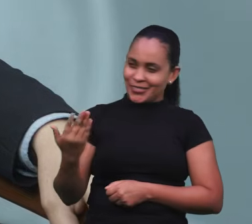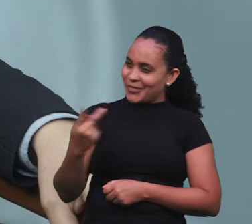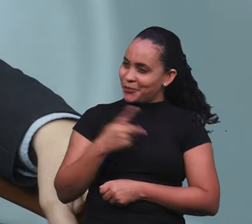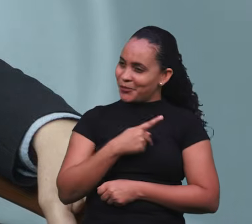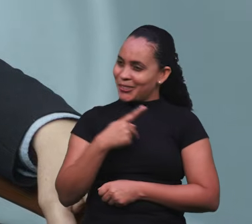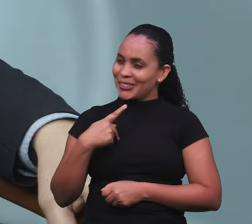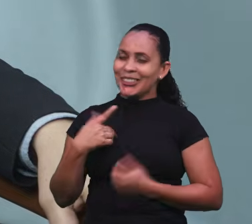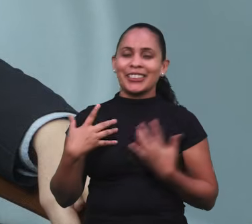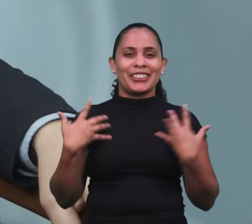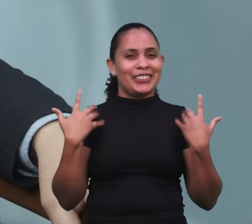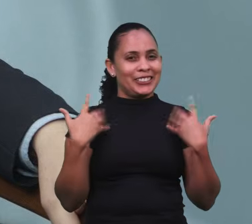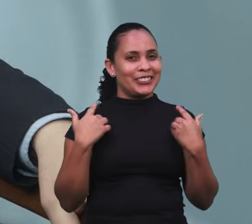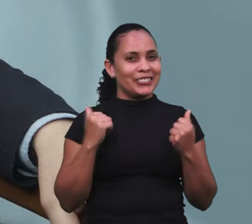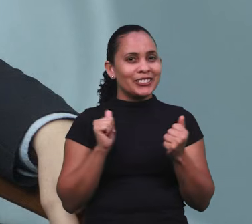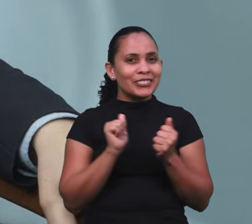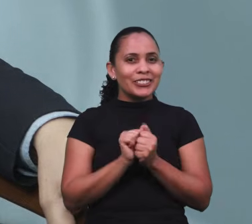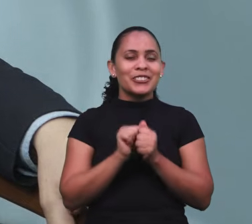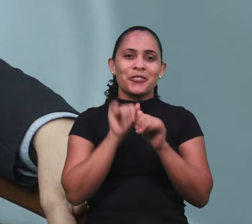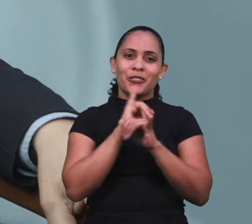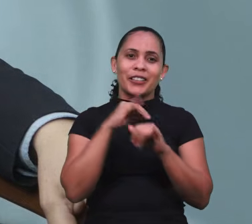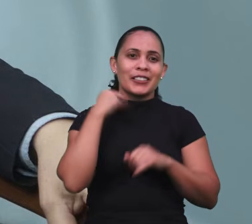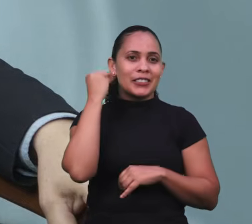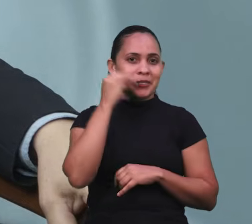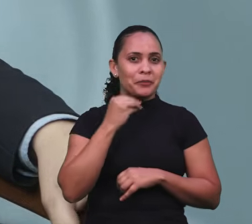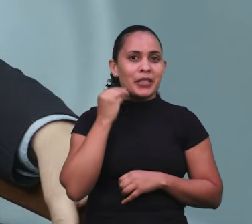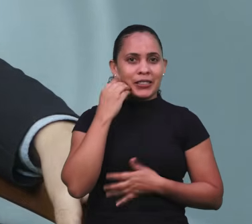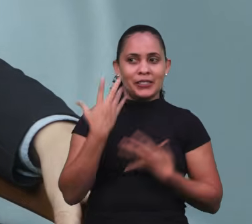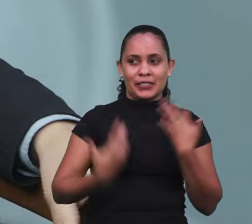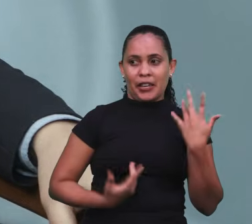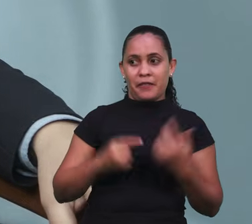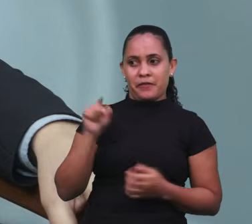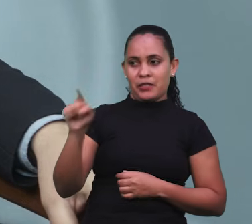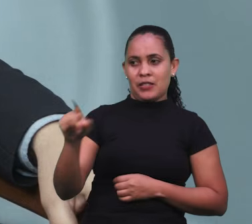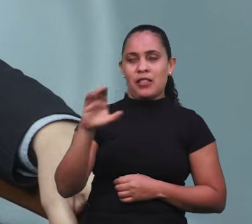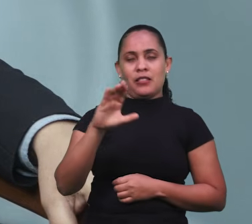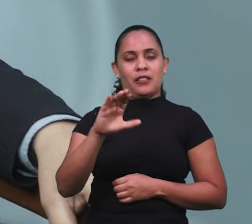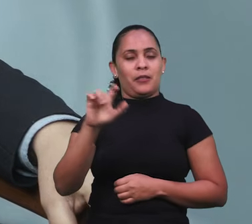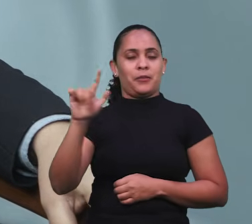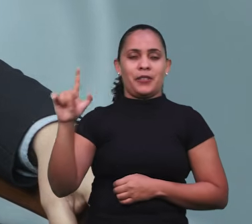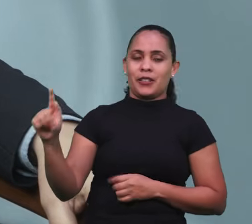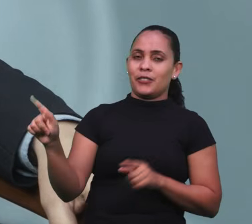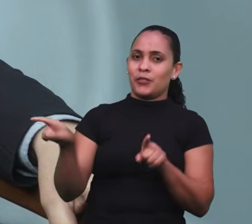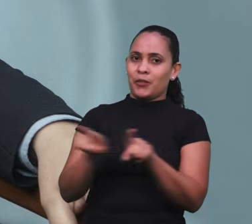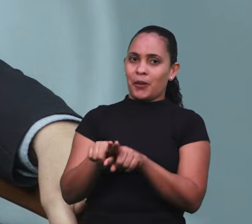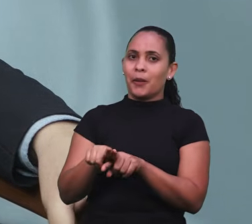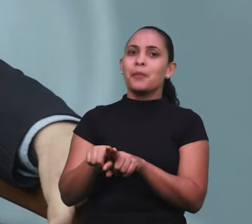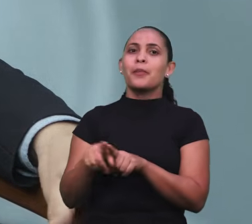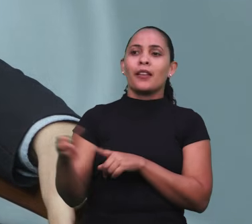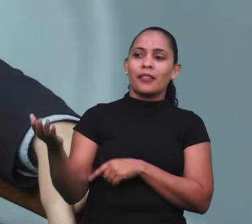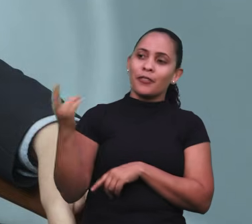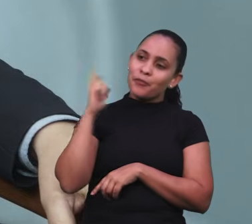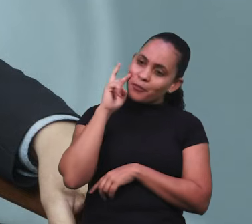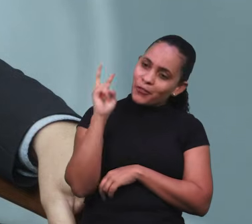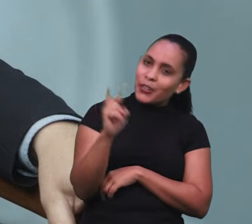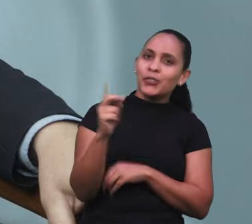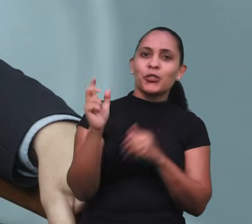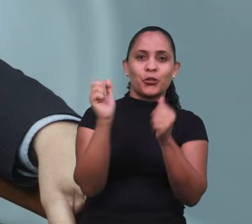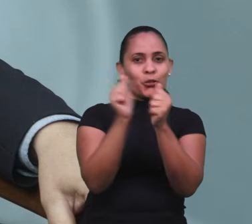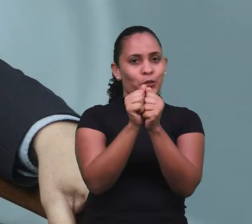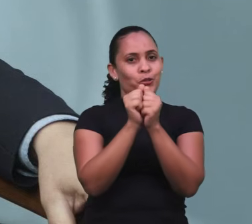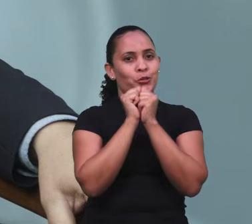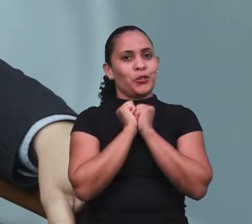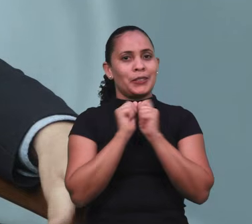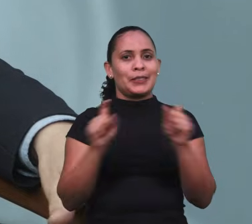pastor Roniel, muito bom estar aqui contemplando a obra do Senhor, o privilégio, né? Os irmãos ali também de Campo Grande 5, por certo, vão